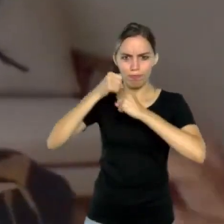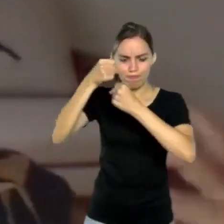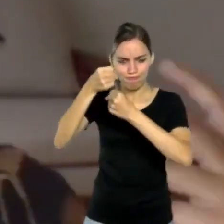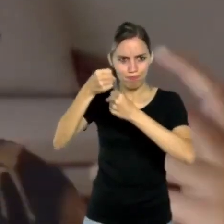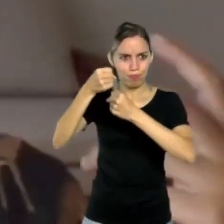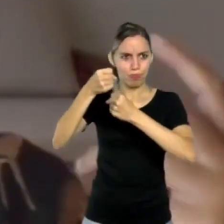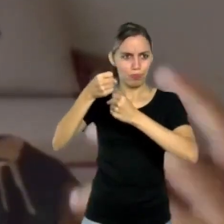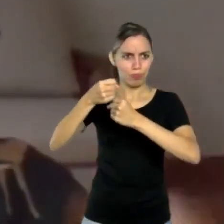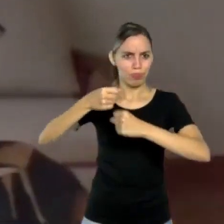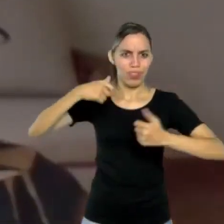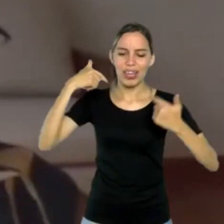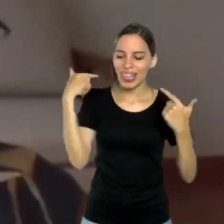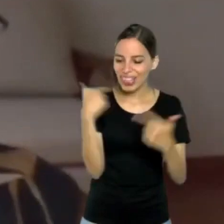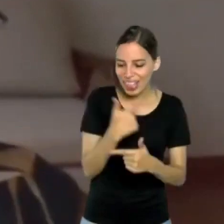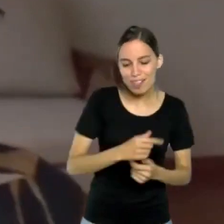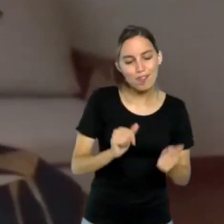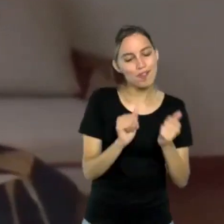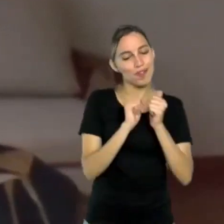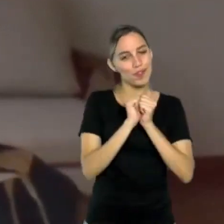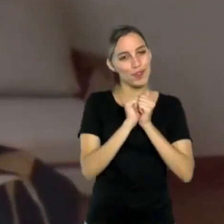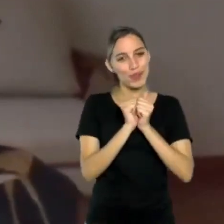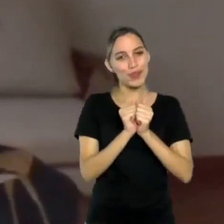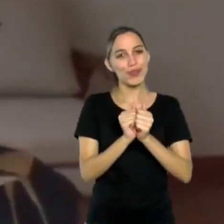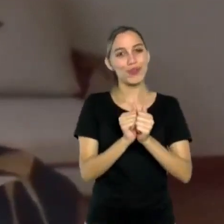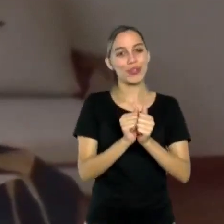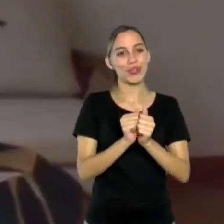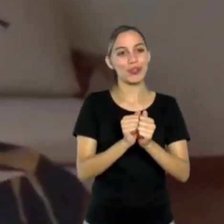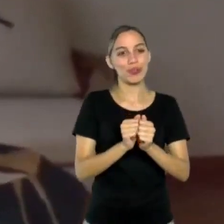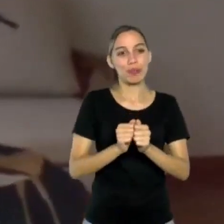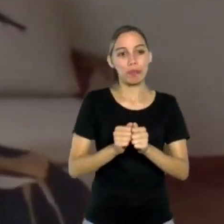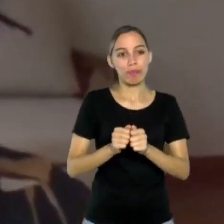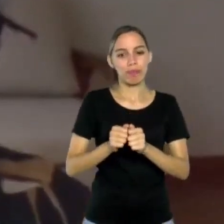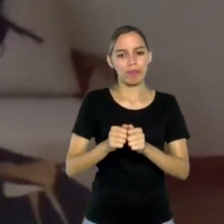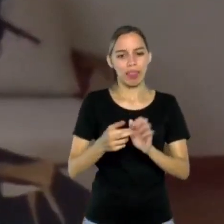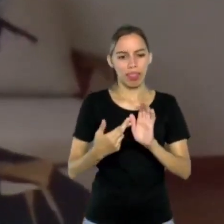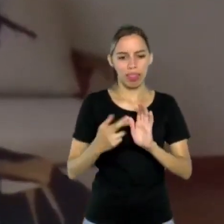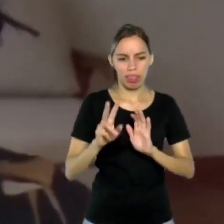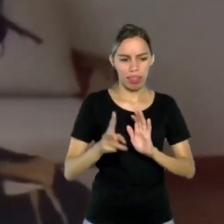rindo junto e não está se referenciando o tempo todo